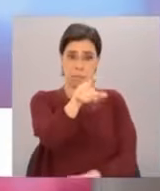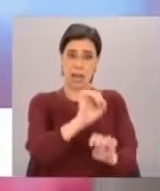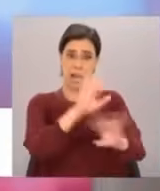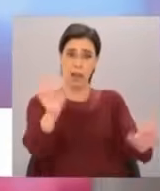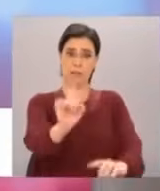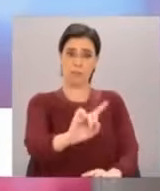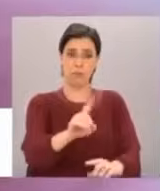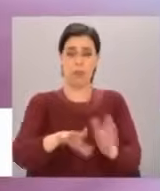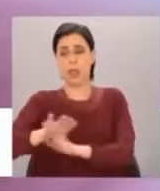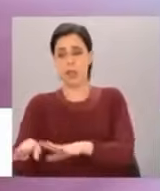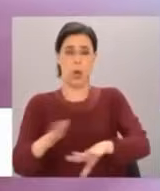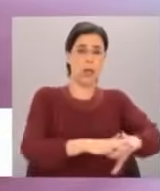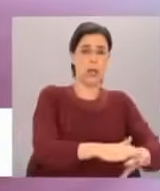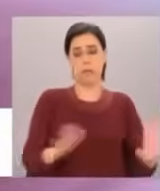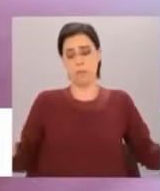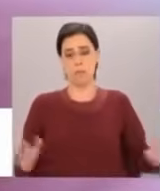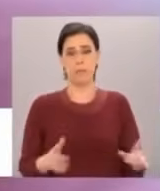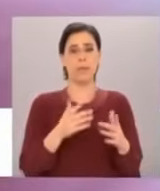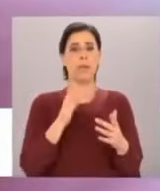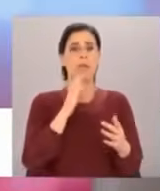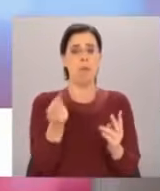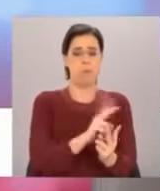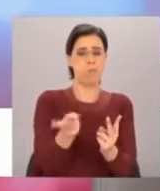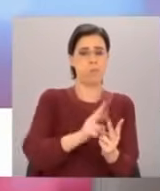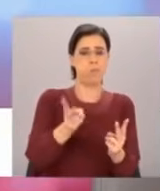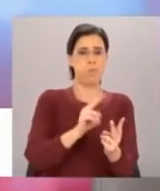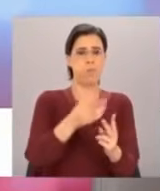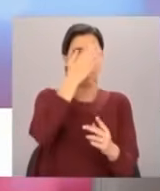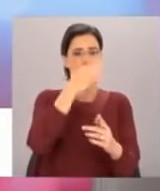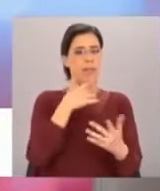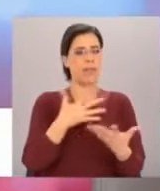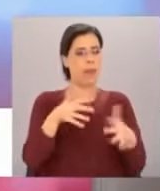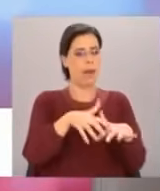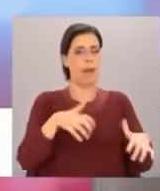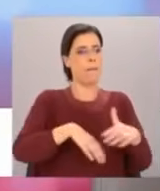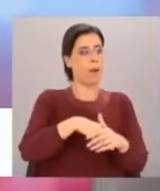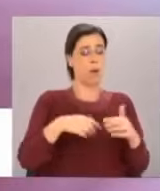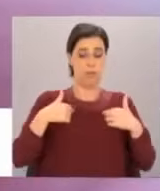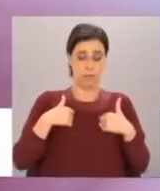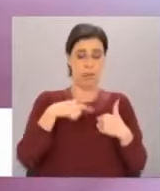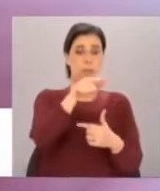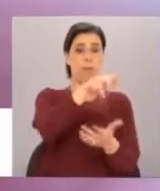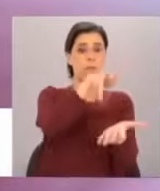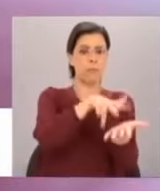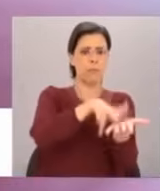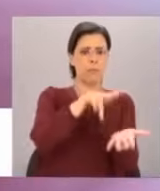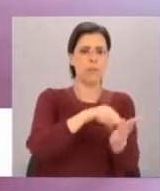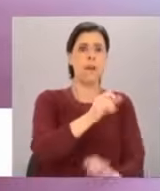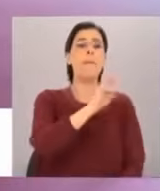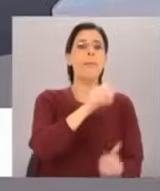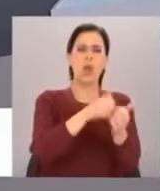muito larga Esse aspecto or a direita ora à esquerda do Pânico pode sair com qualquer partido que consiga fazer assumir o pano viabilizou todos os orçamentos